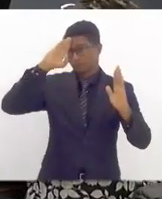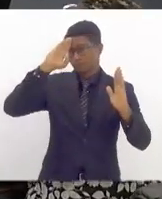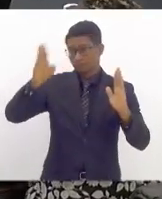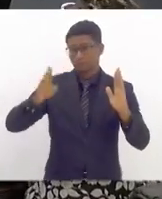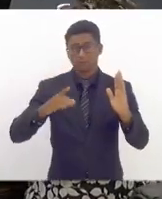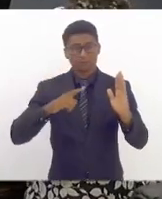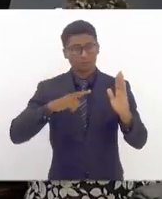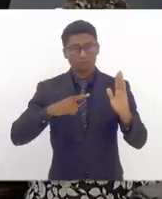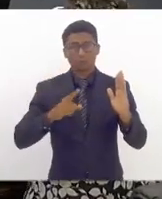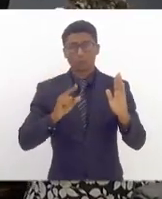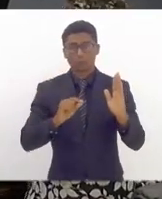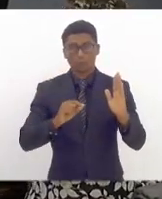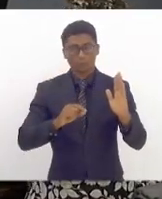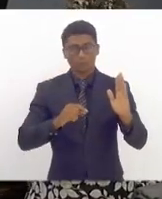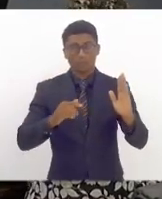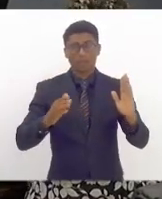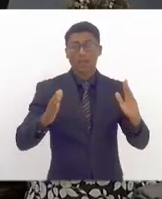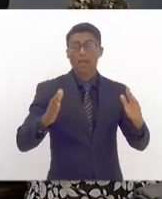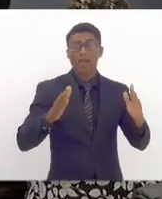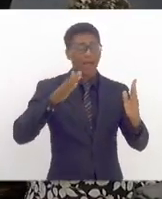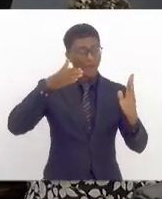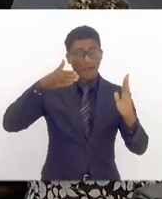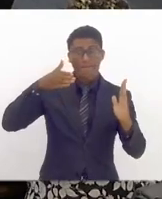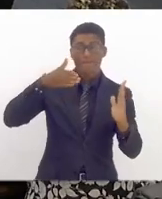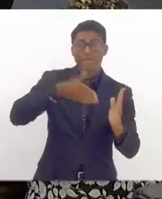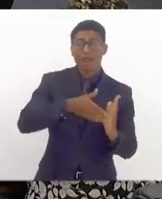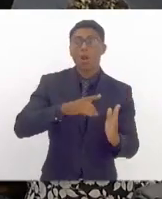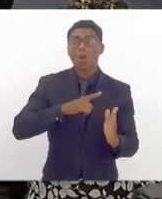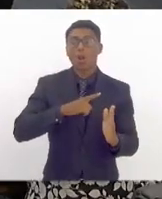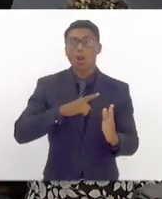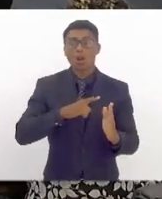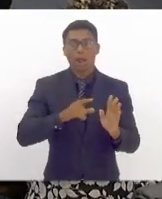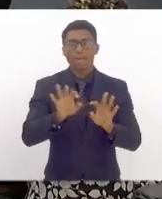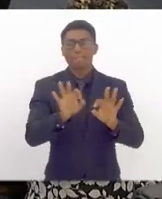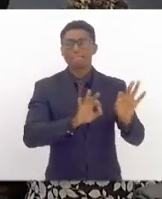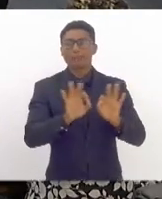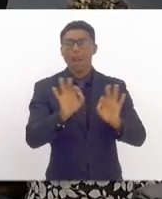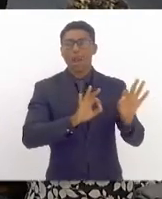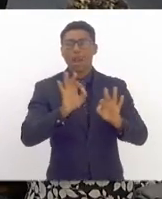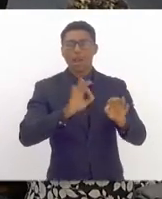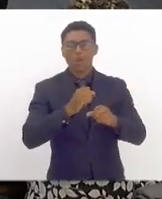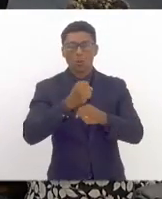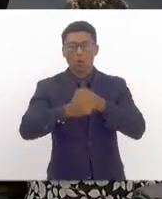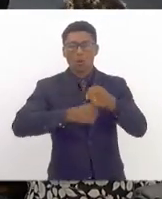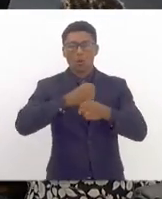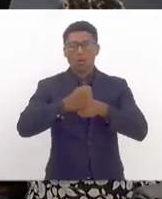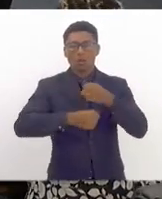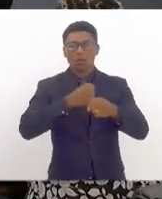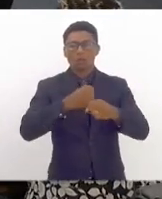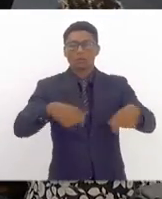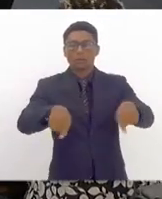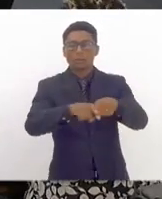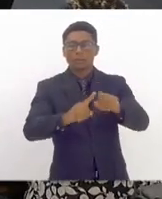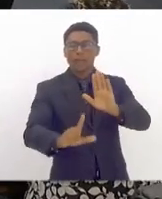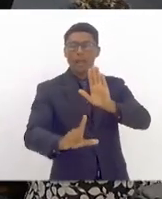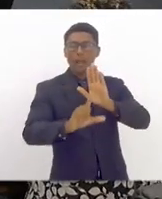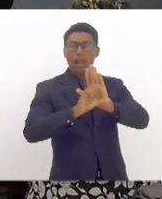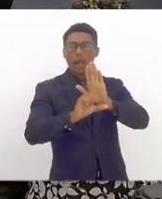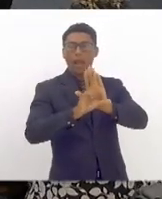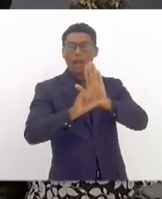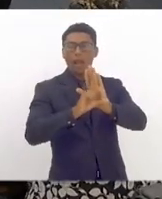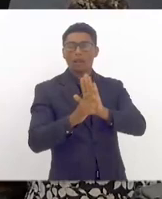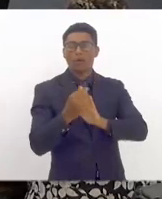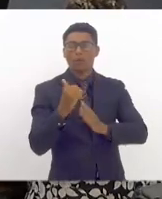também são as partes finais que eles falam sobre os planos plurianuais que eles vão falar sobre a lei de diretrizes orçamentárias que é justamente